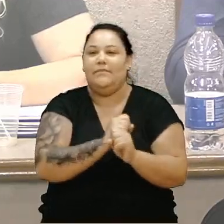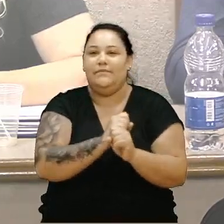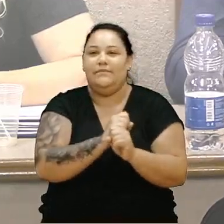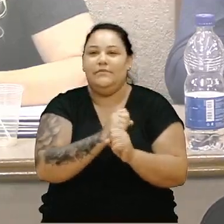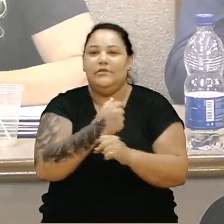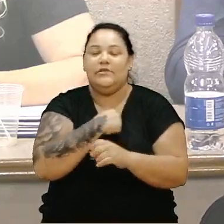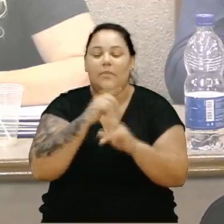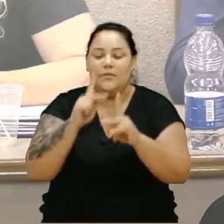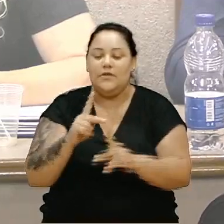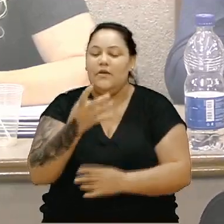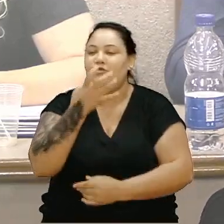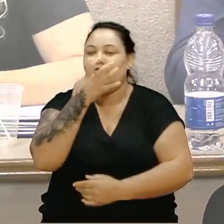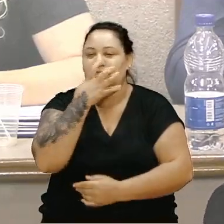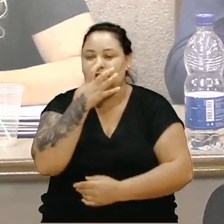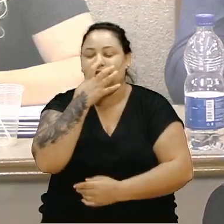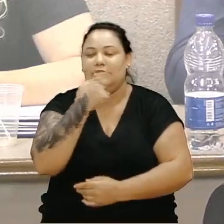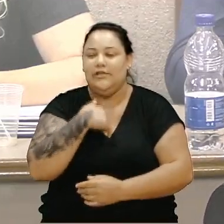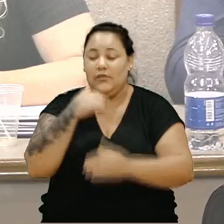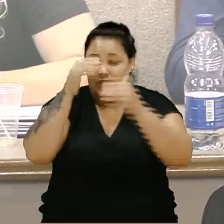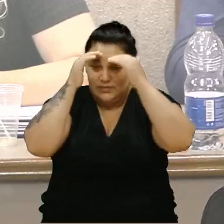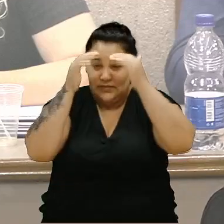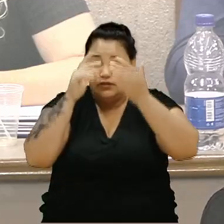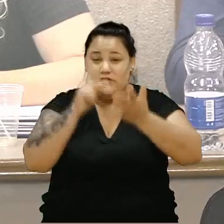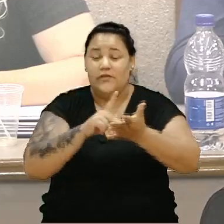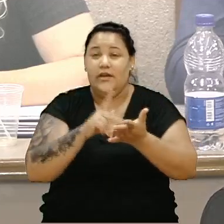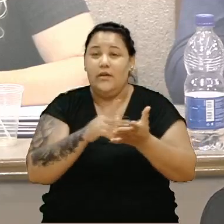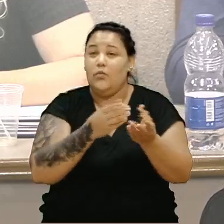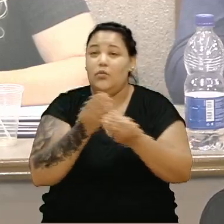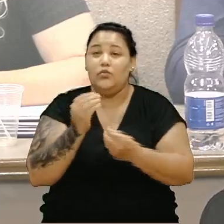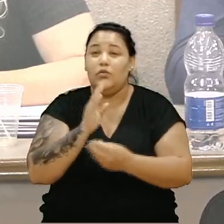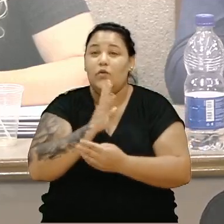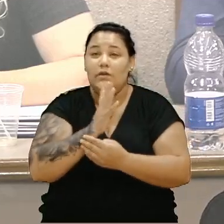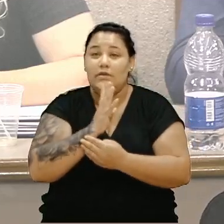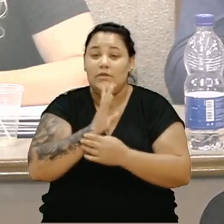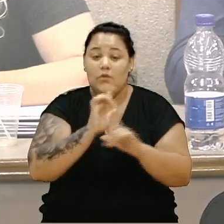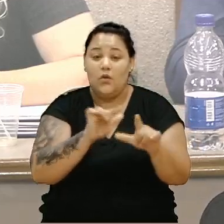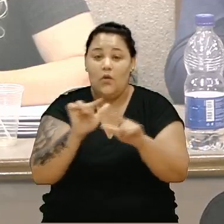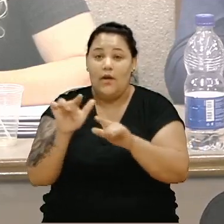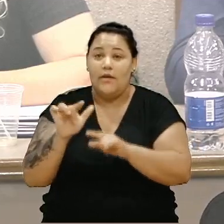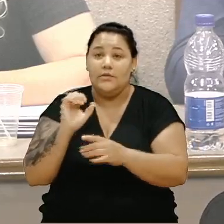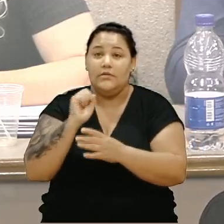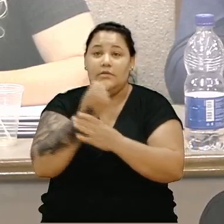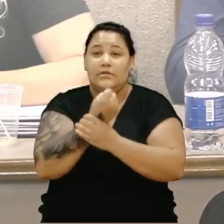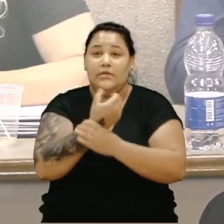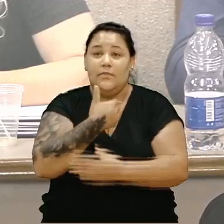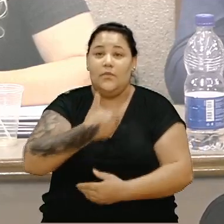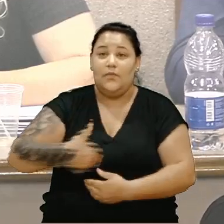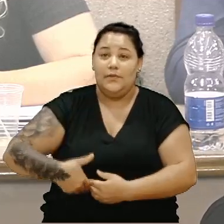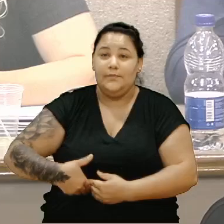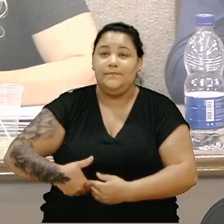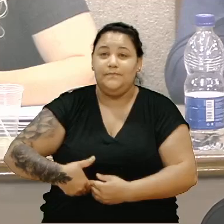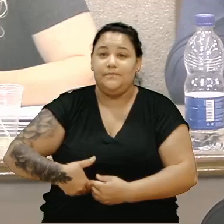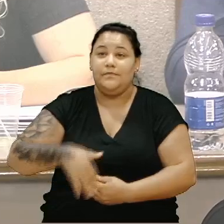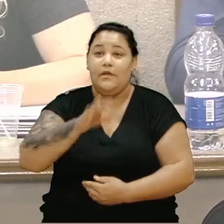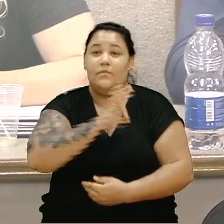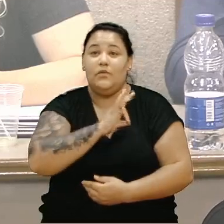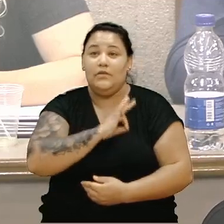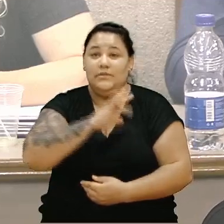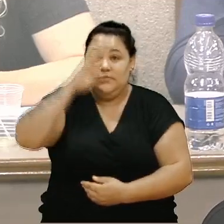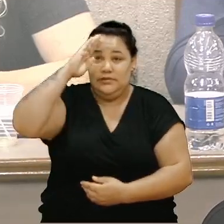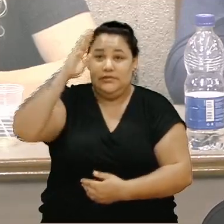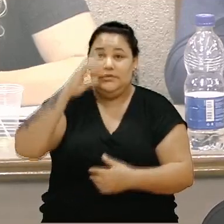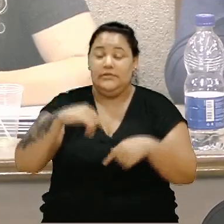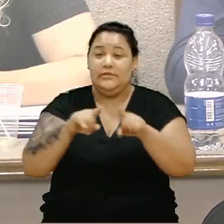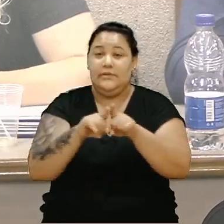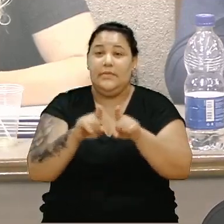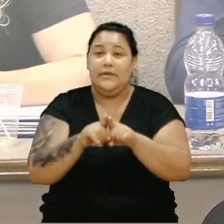que eu admiro, respeito muito, muito conhecido pelos órgãos de segurança pública, pelo Corpo de Bombeiros, pela Polícia Militar, né, me